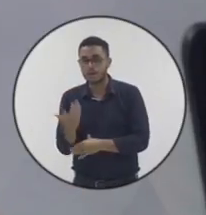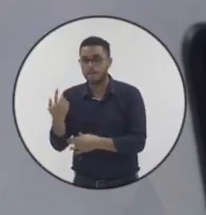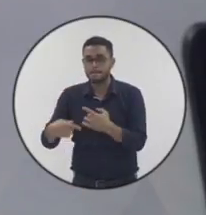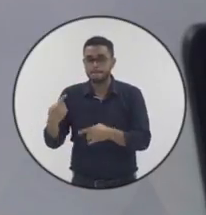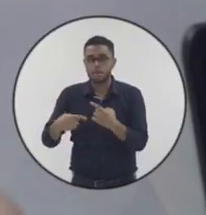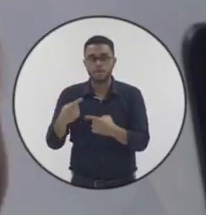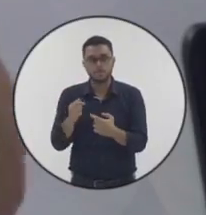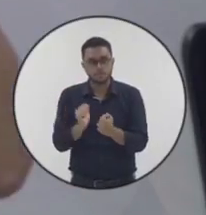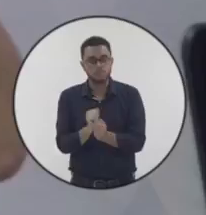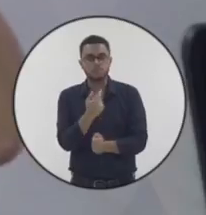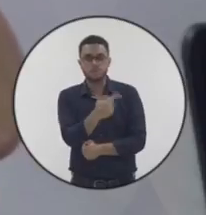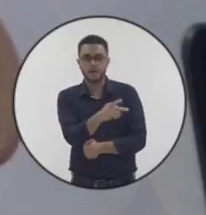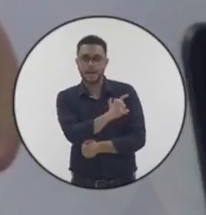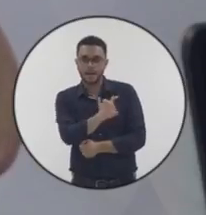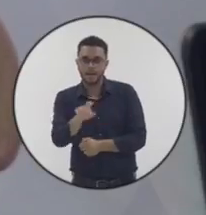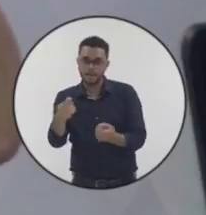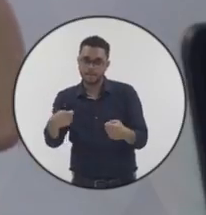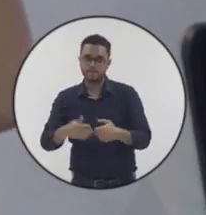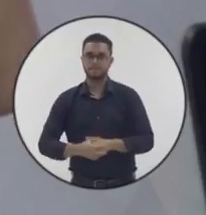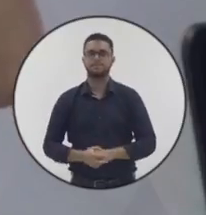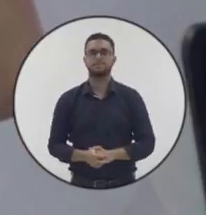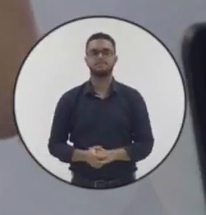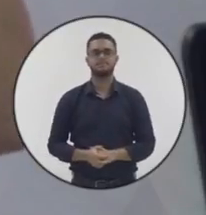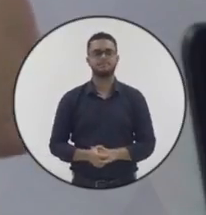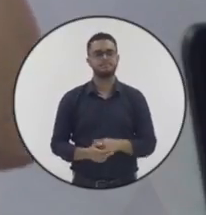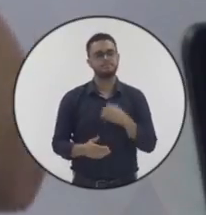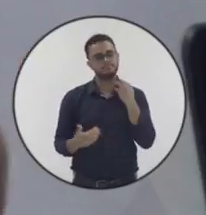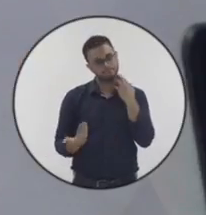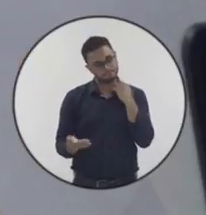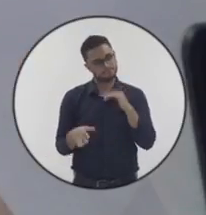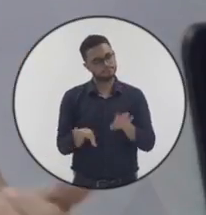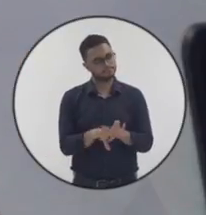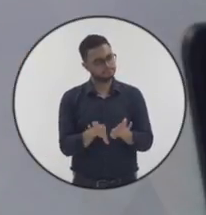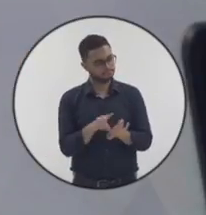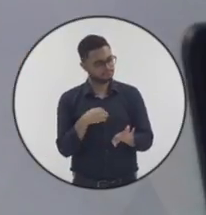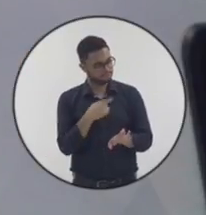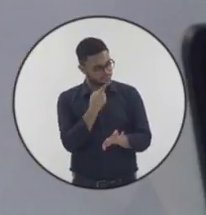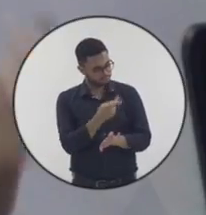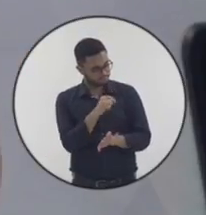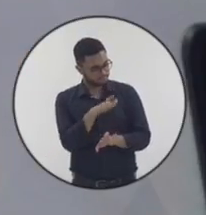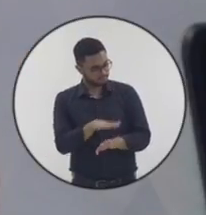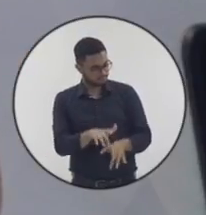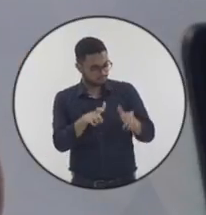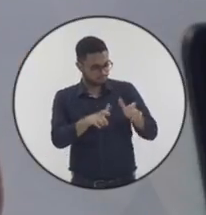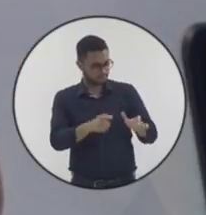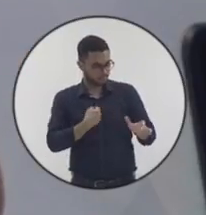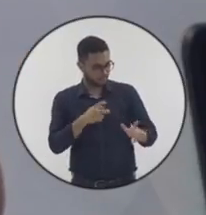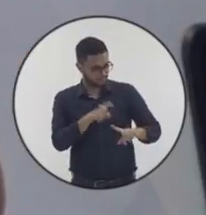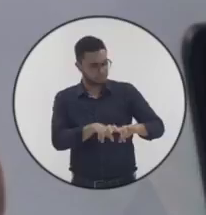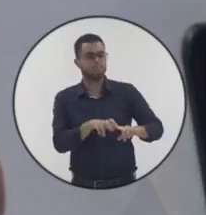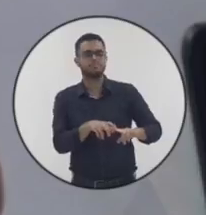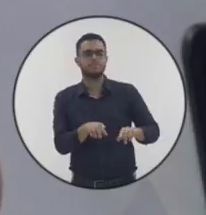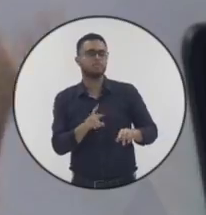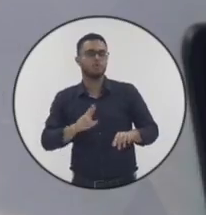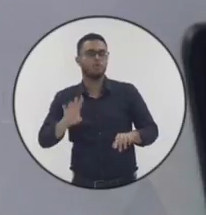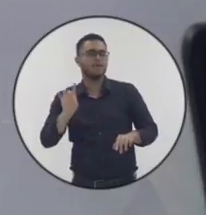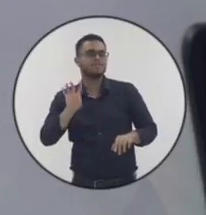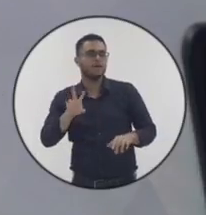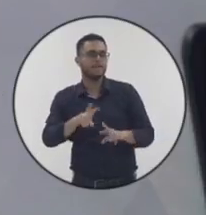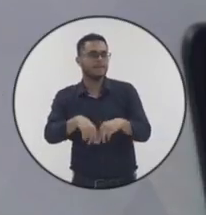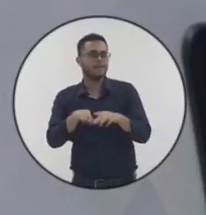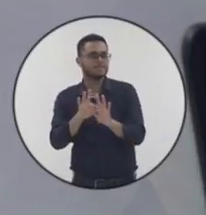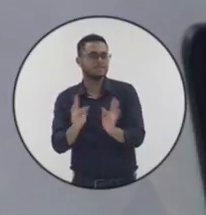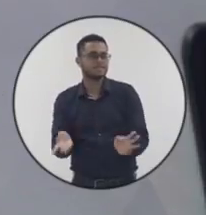com as necessidades, né, das pessoas. Falo também nesse lugar de escuta, né, não só porque é a minha ferramenta de trabalho, porque eu